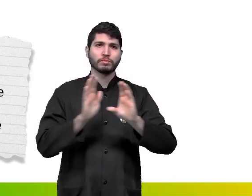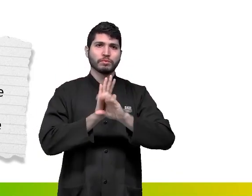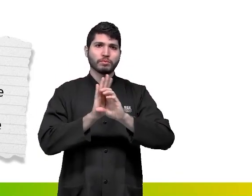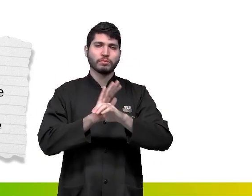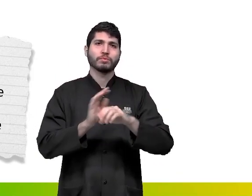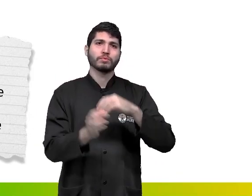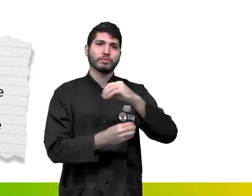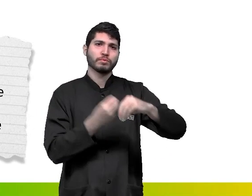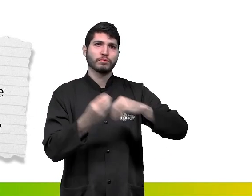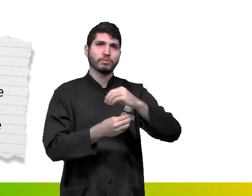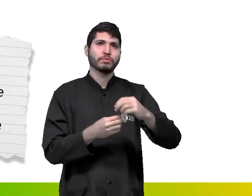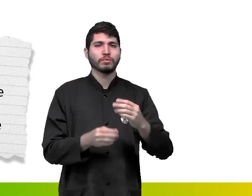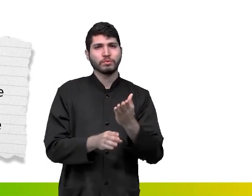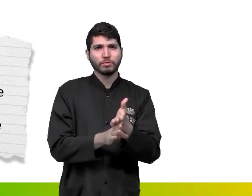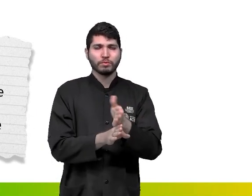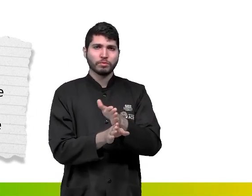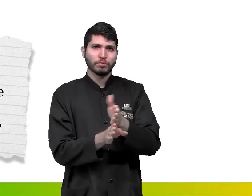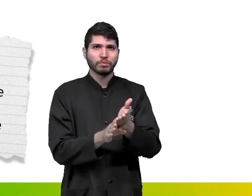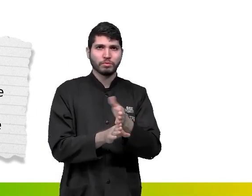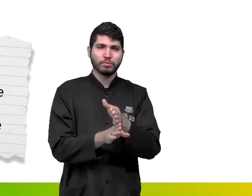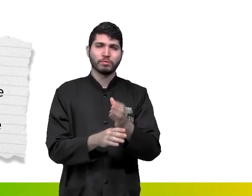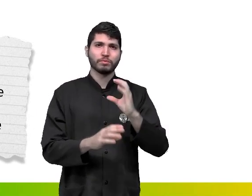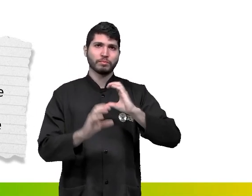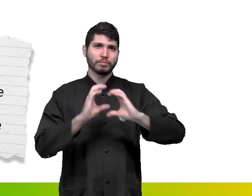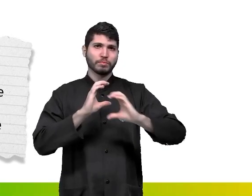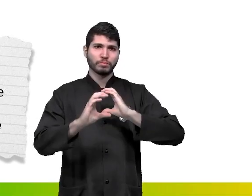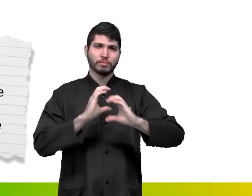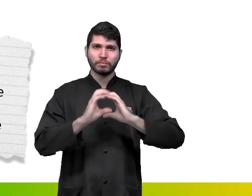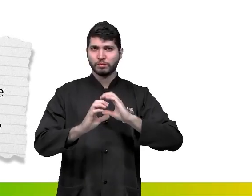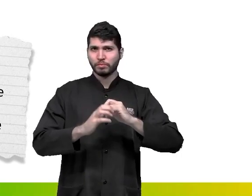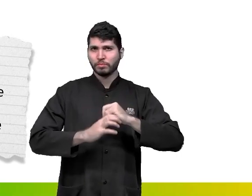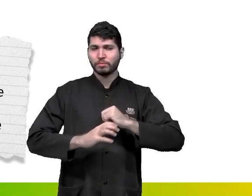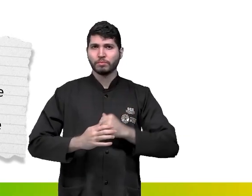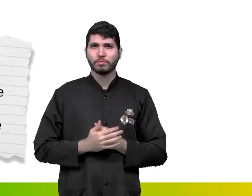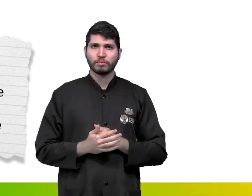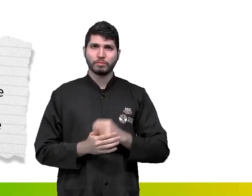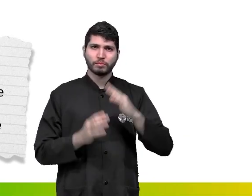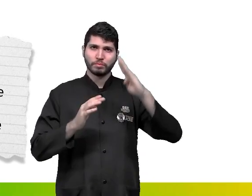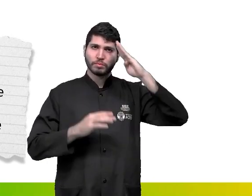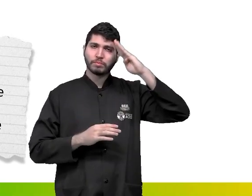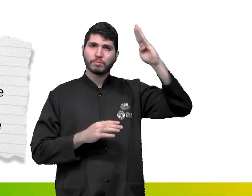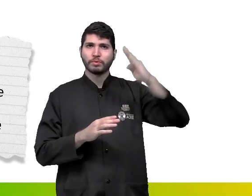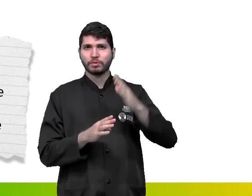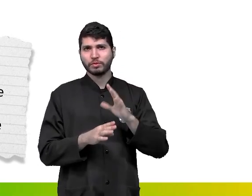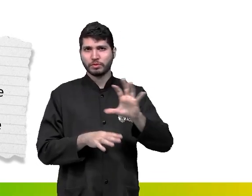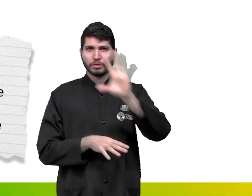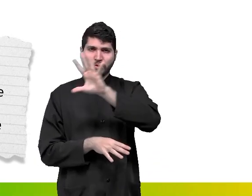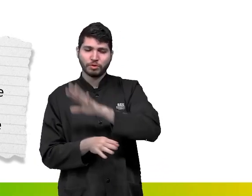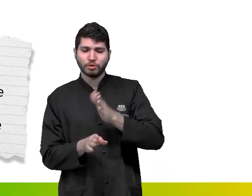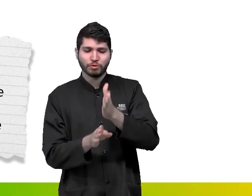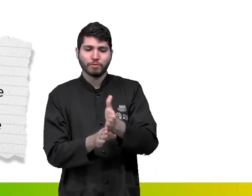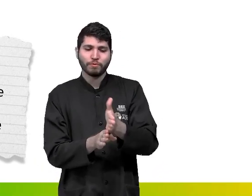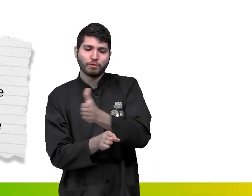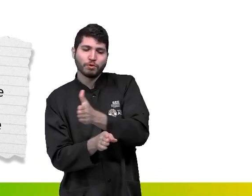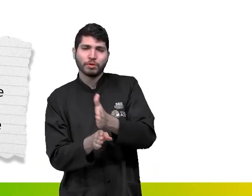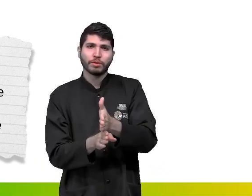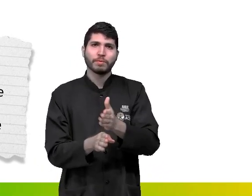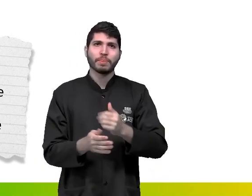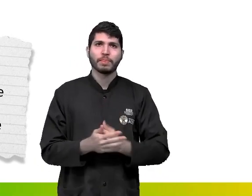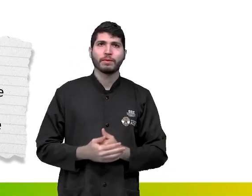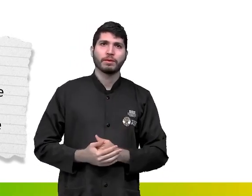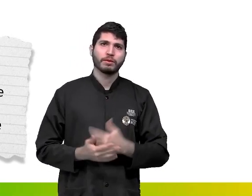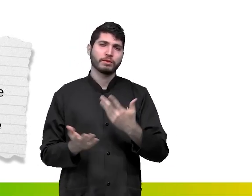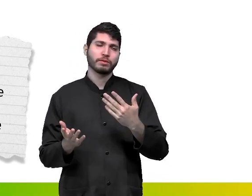portunhol, que é uma forma híbrida de comunicação, que ocorre especialmente na região de fronteira, aqui no nosso contexto do Acre com Bolívia e